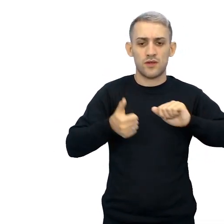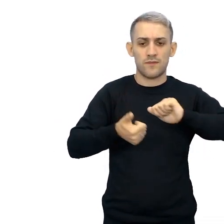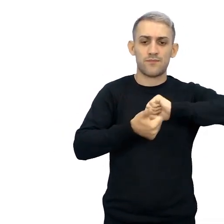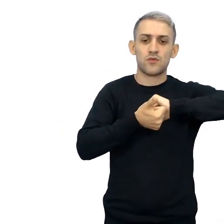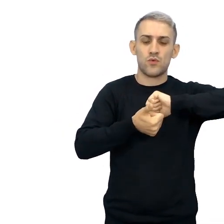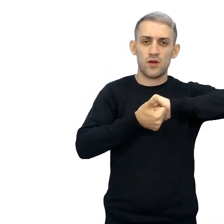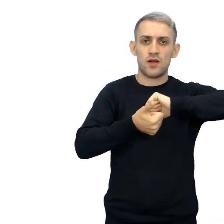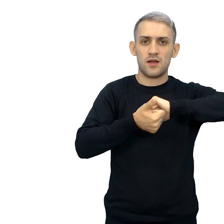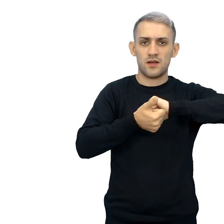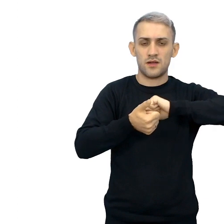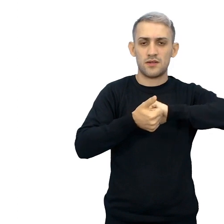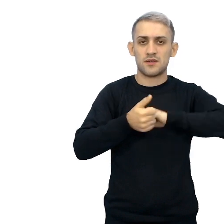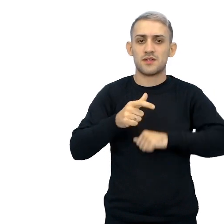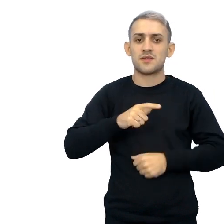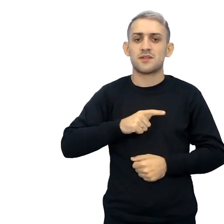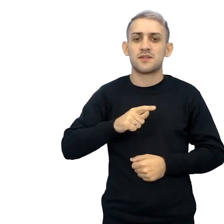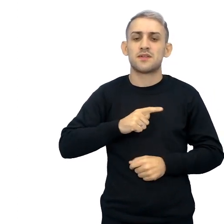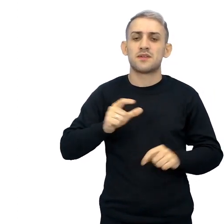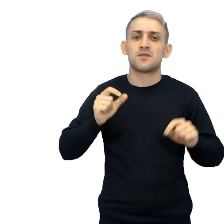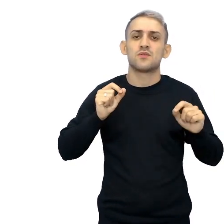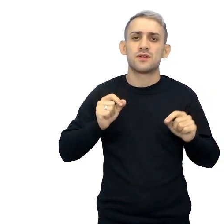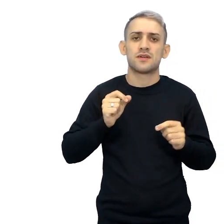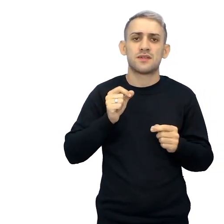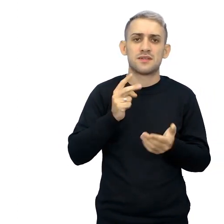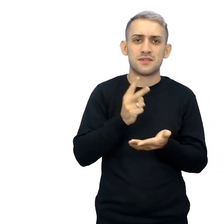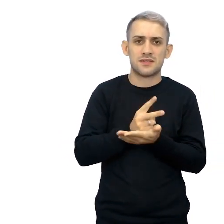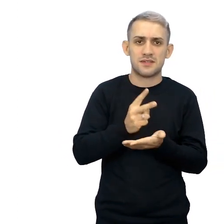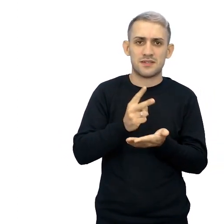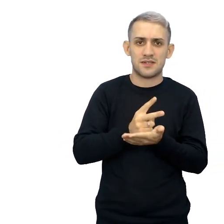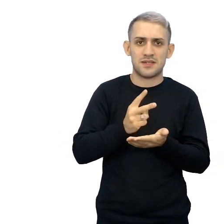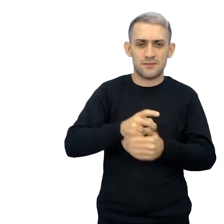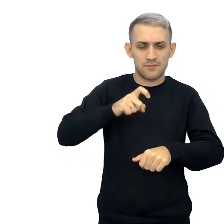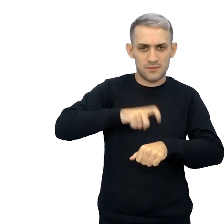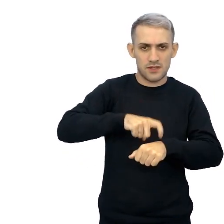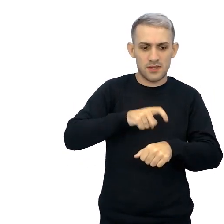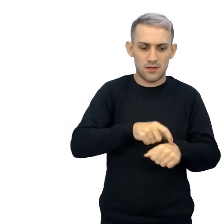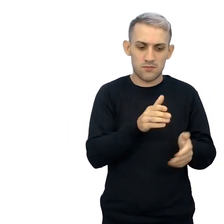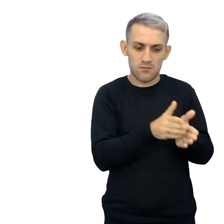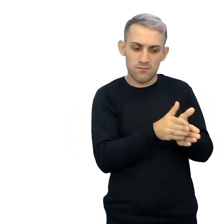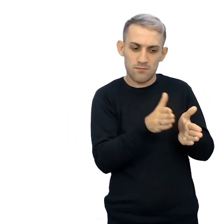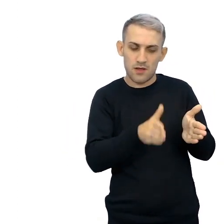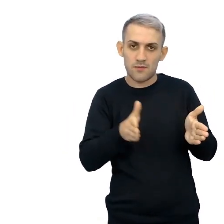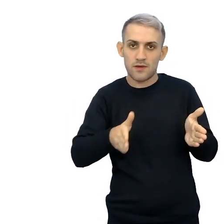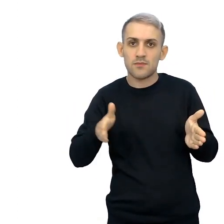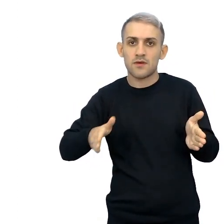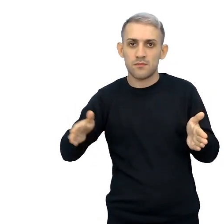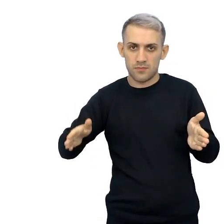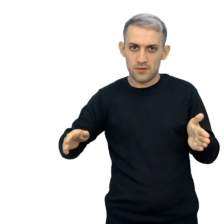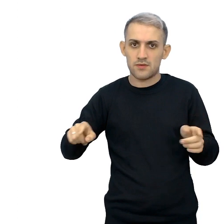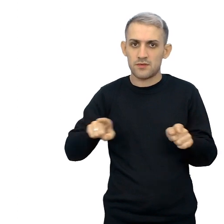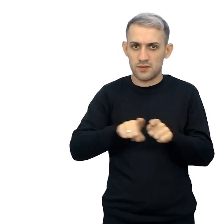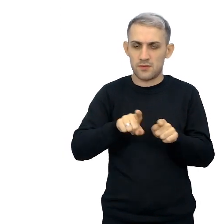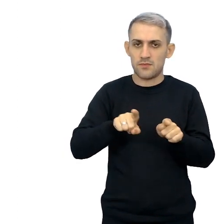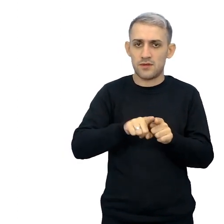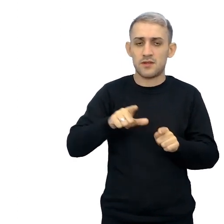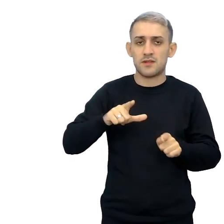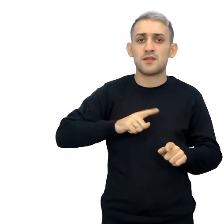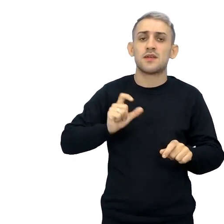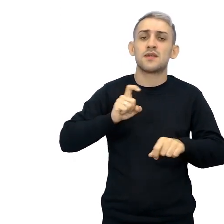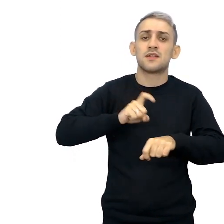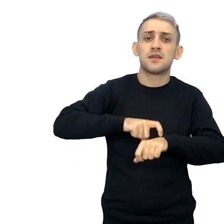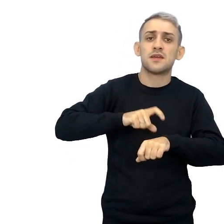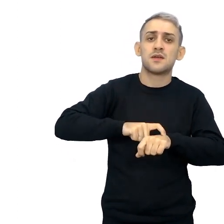qualitativo, né, de sequenciamento de tempo, então, de sucessão desse tempo e do